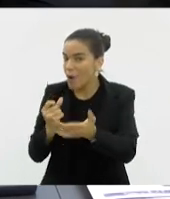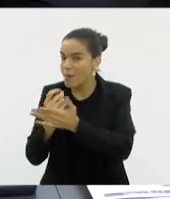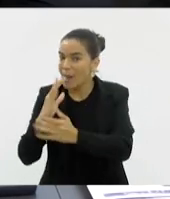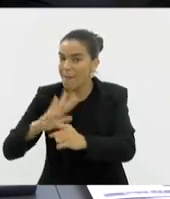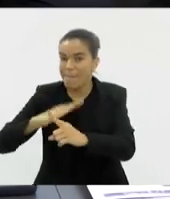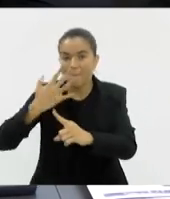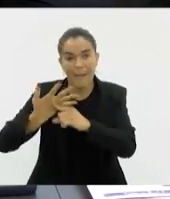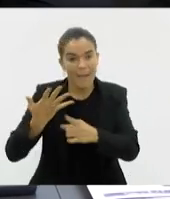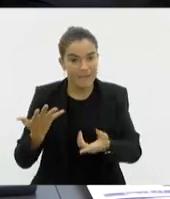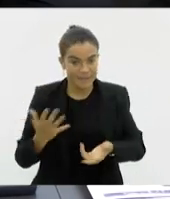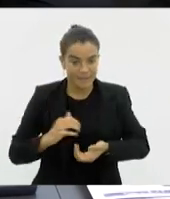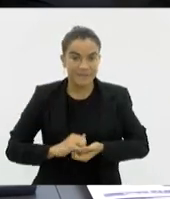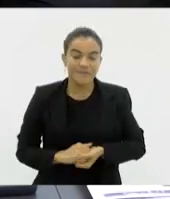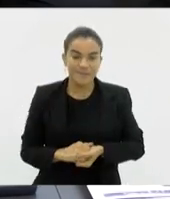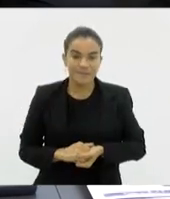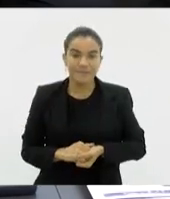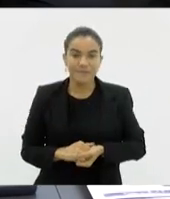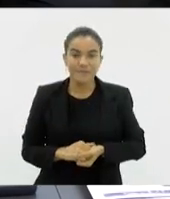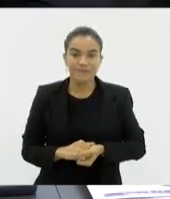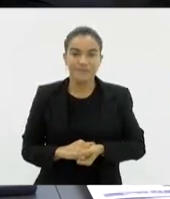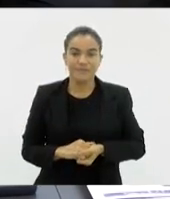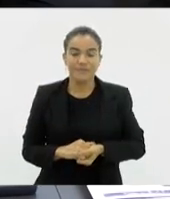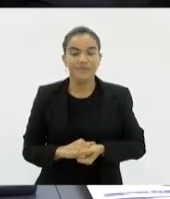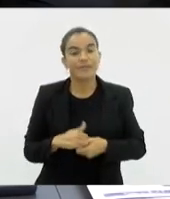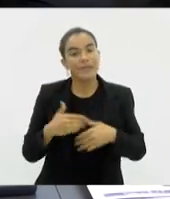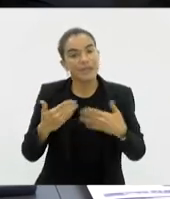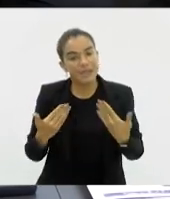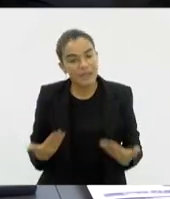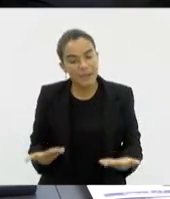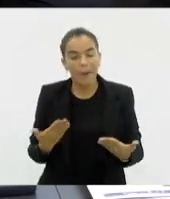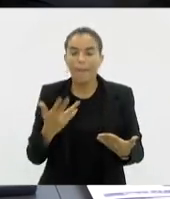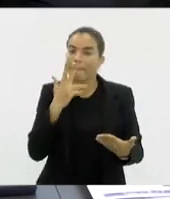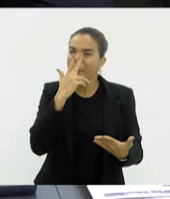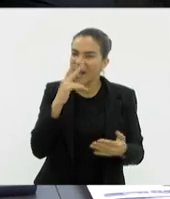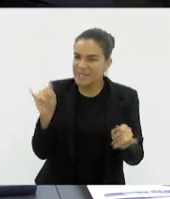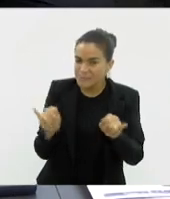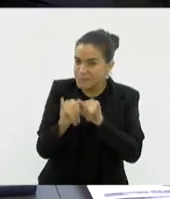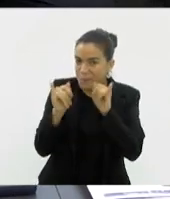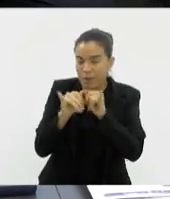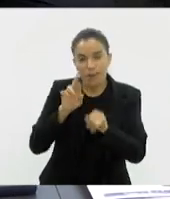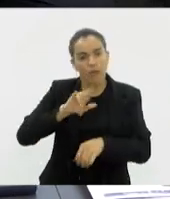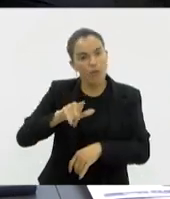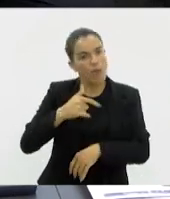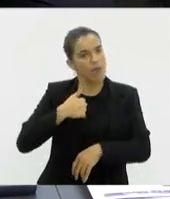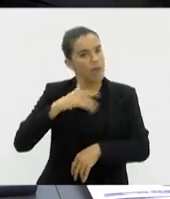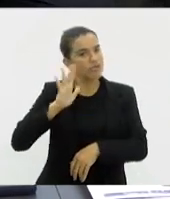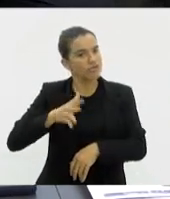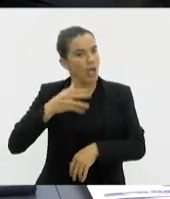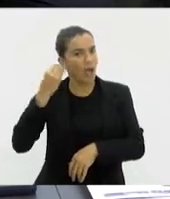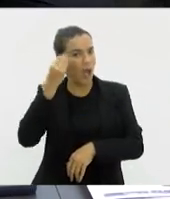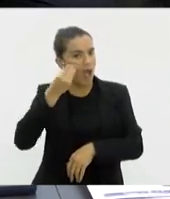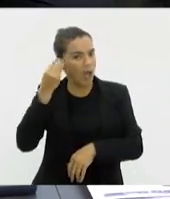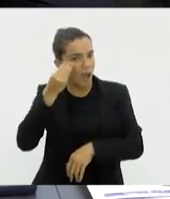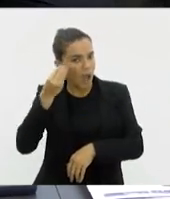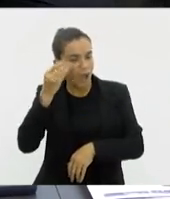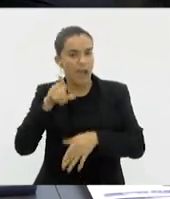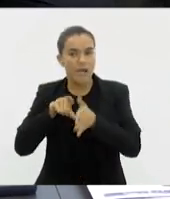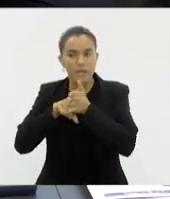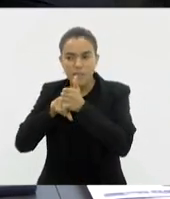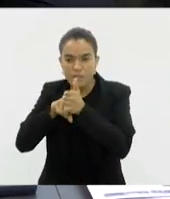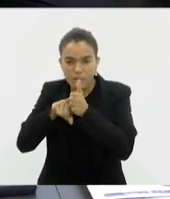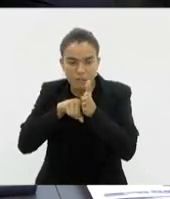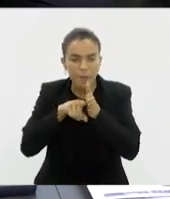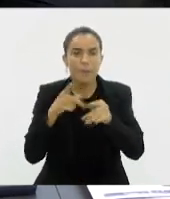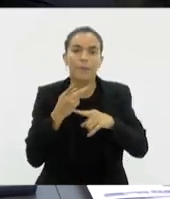você está necessitando. Então, parece uma bobagem, mas não é. Eu já fiz essa pesquisa, fui